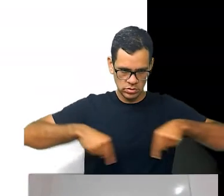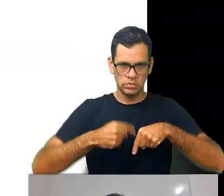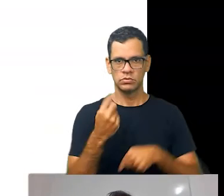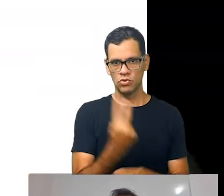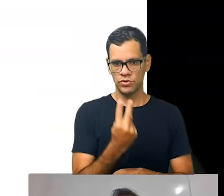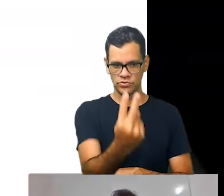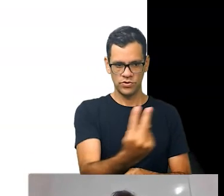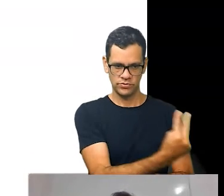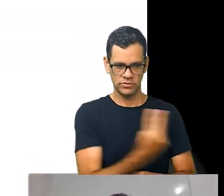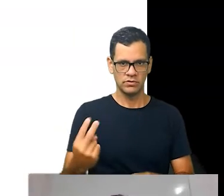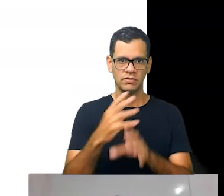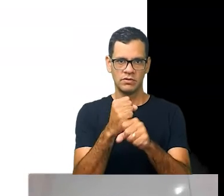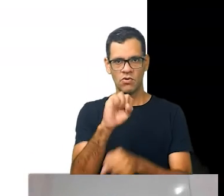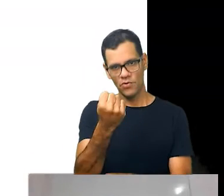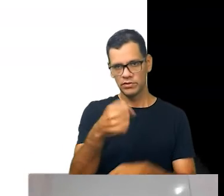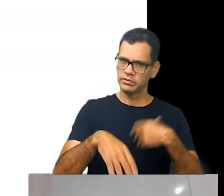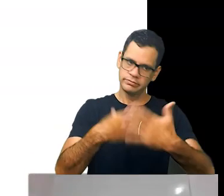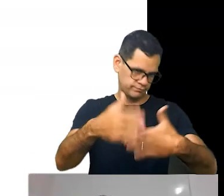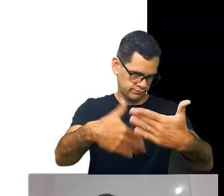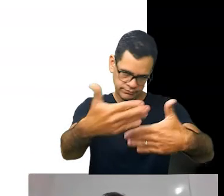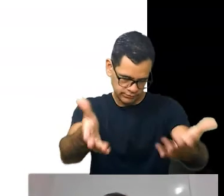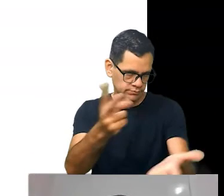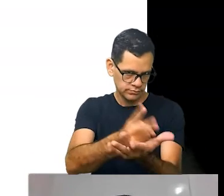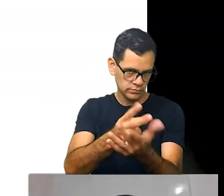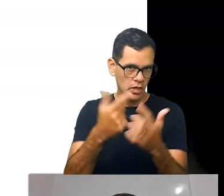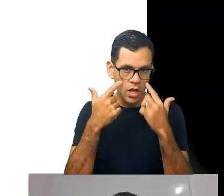2, 8. E assim vai, tá? 2,5.